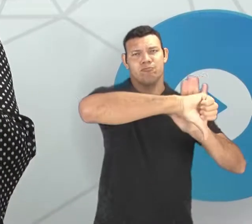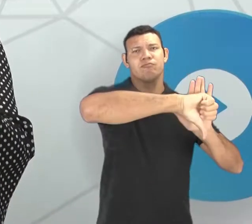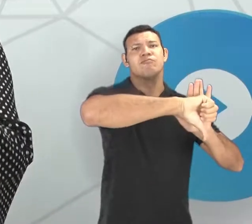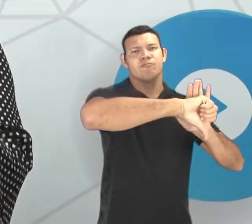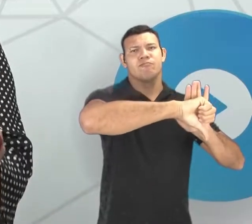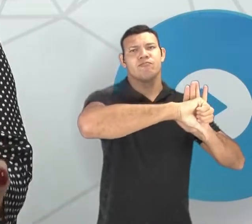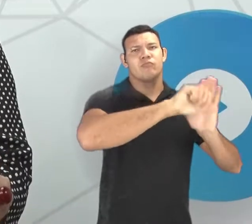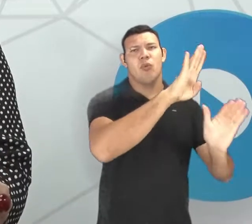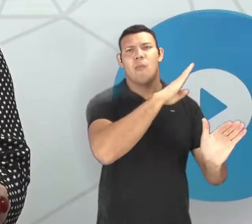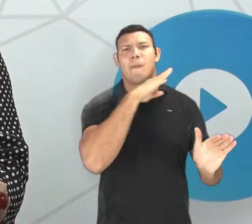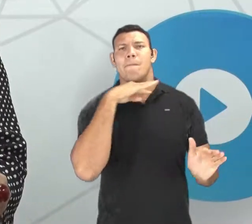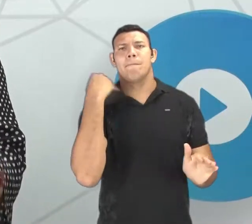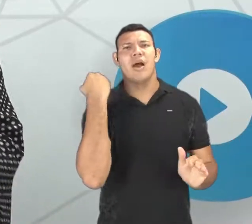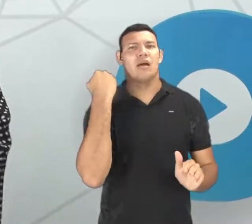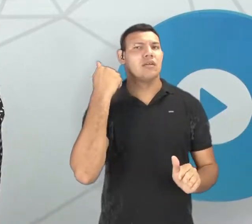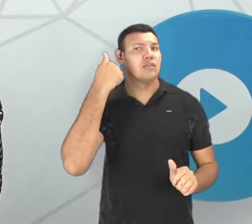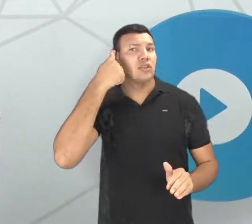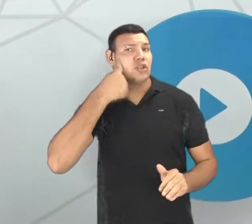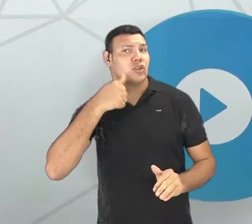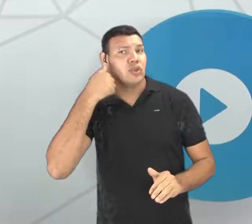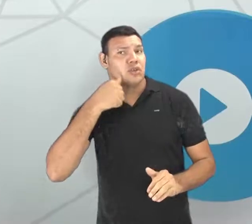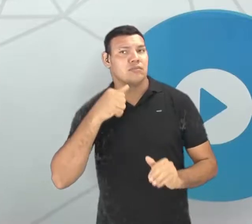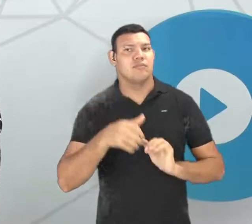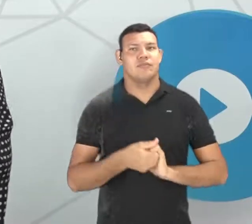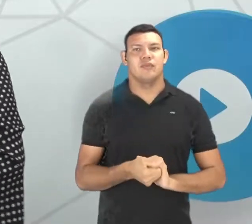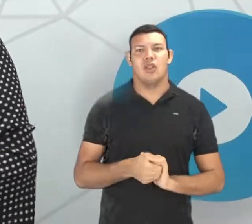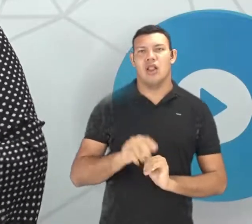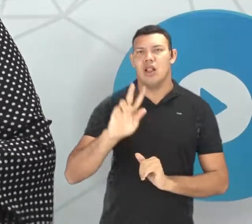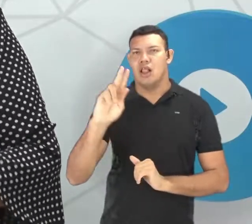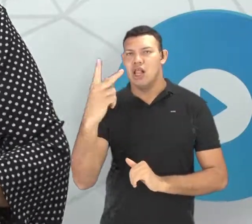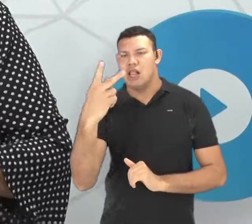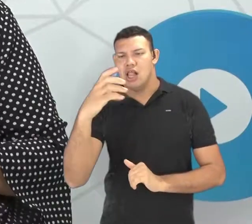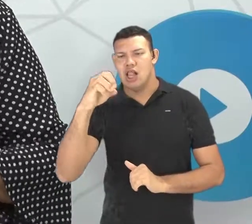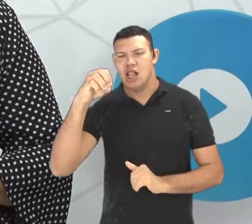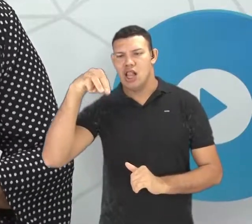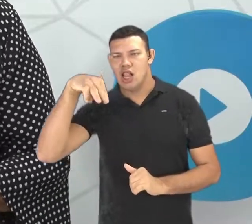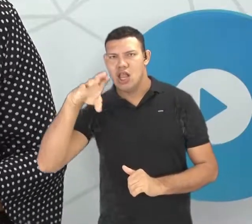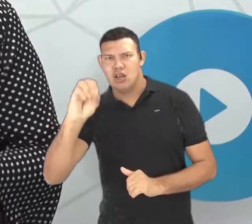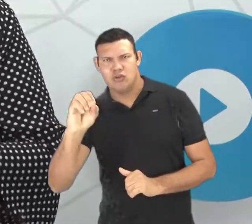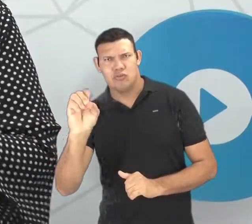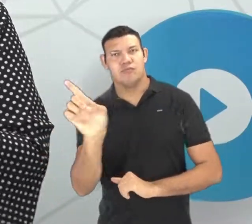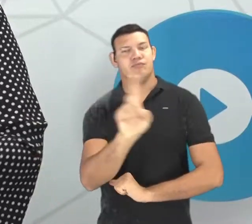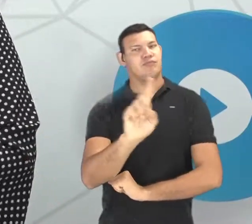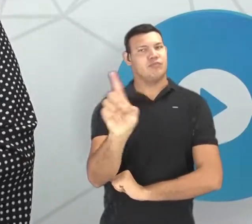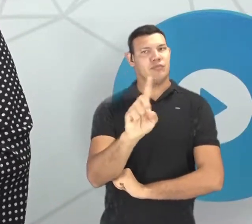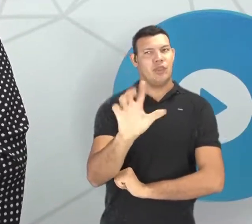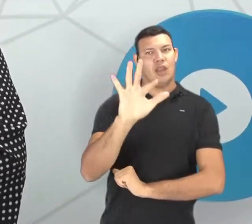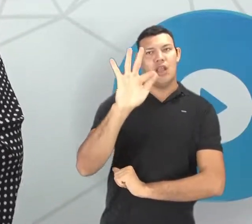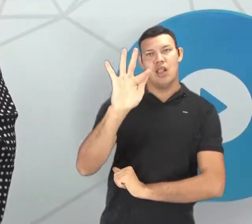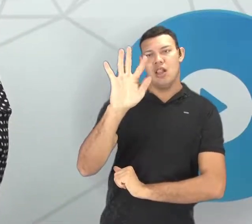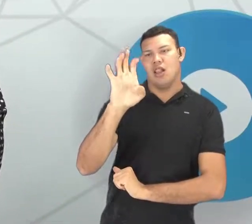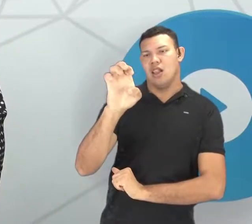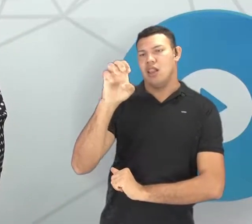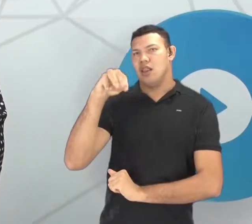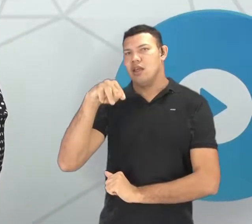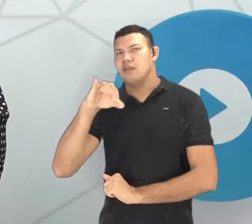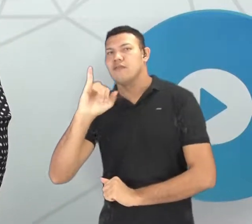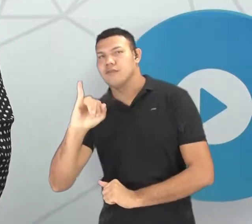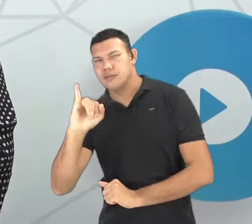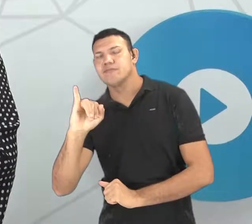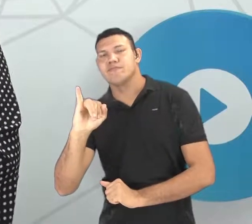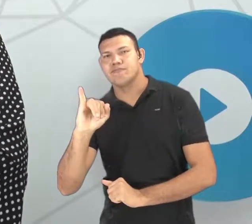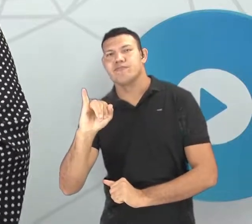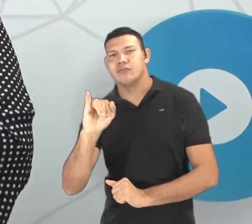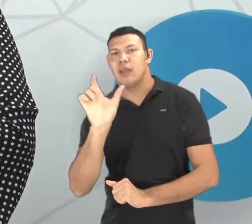de homicídio. Homo, né? Contra homem? Não. No caso, feminicídio é uma terminologia empregada